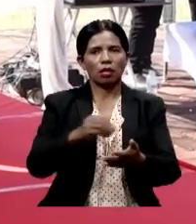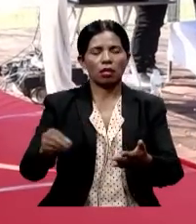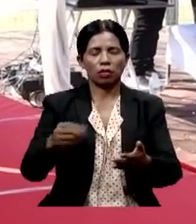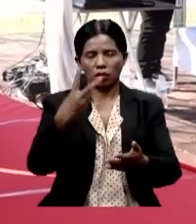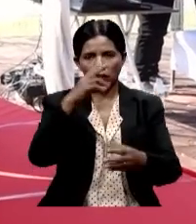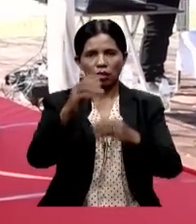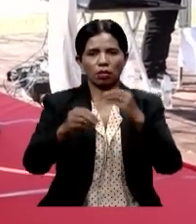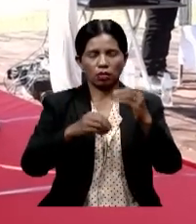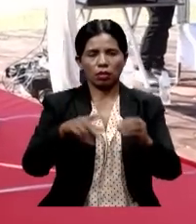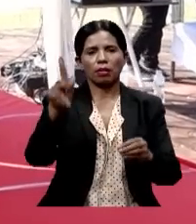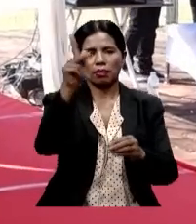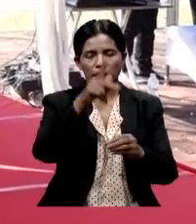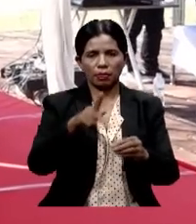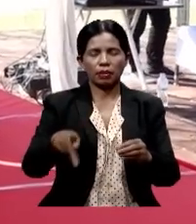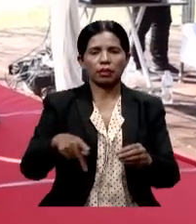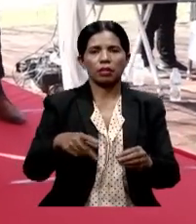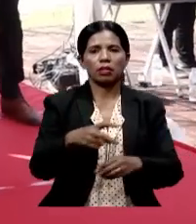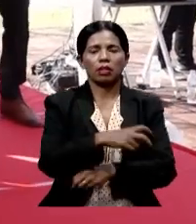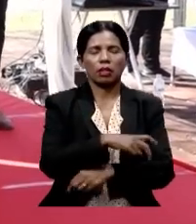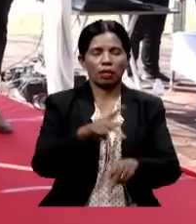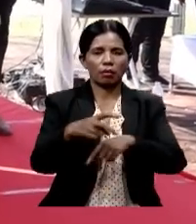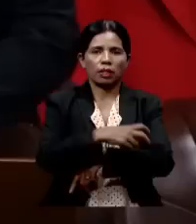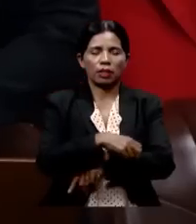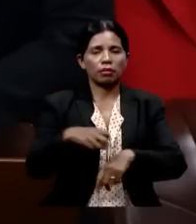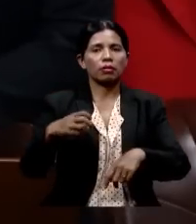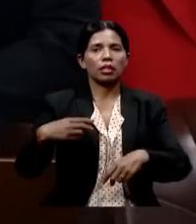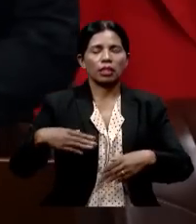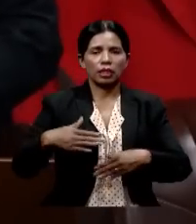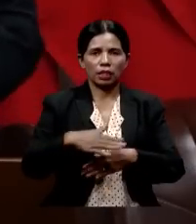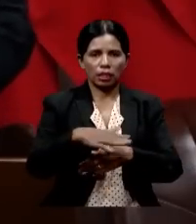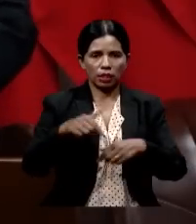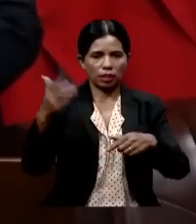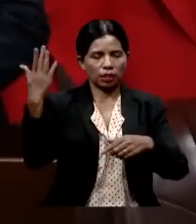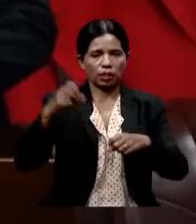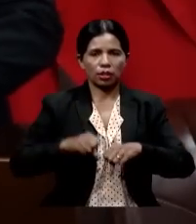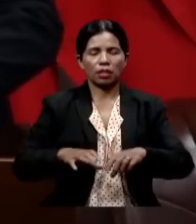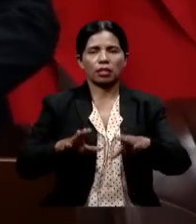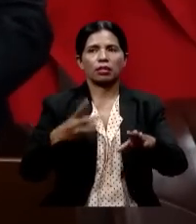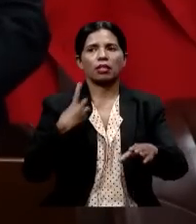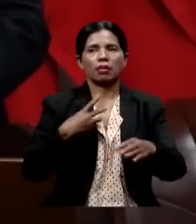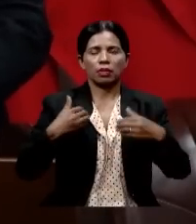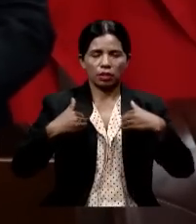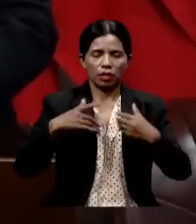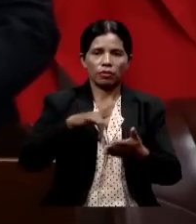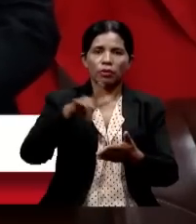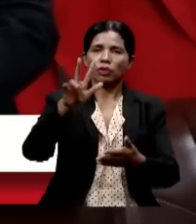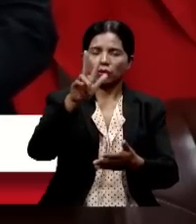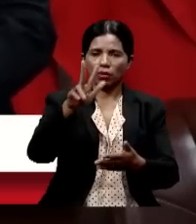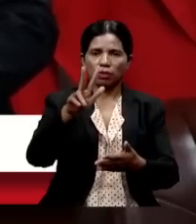controlo ba pesca ilegal sira e a tasi Timor. Ok, a minha avião tolo ida